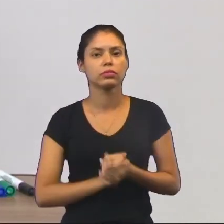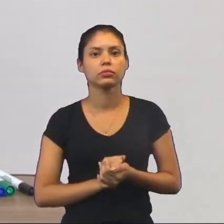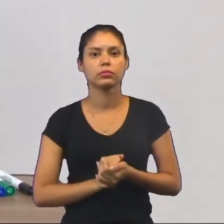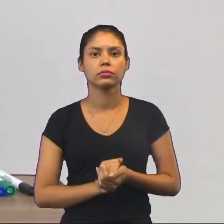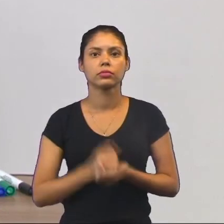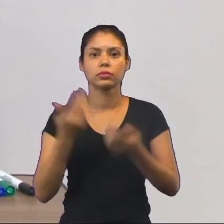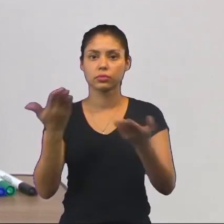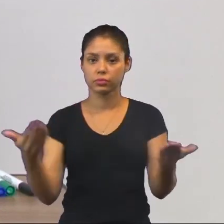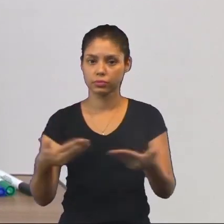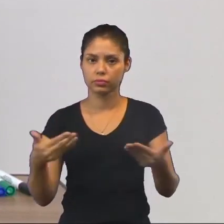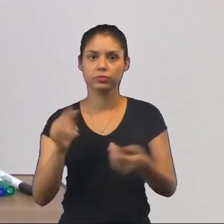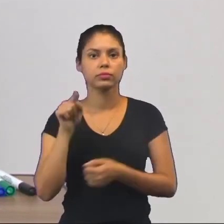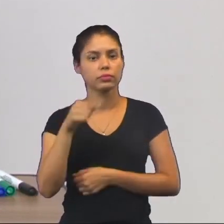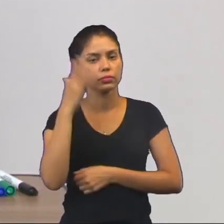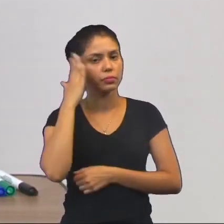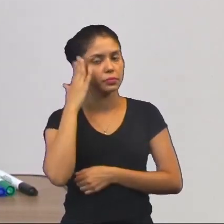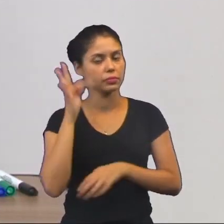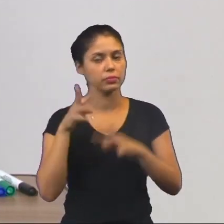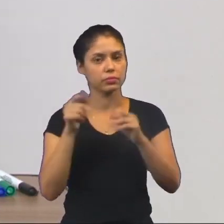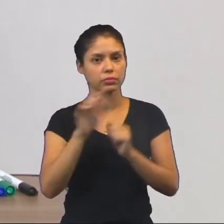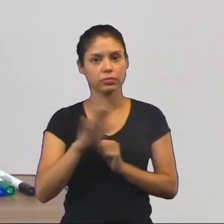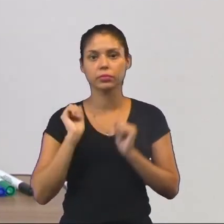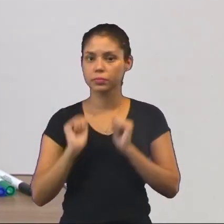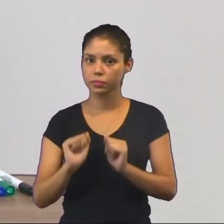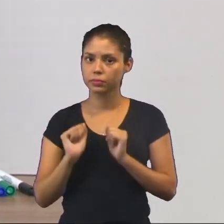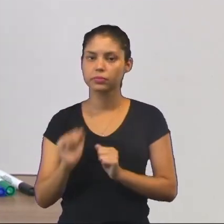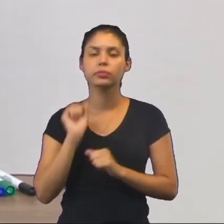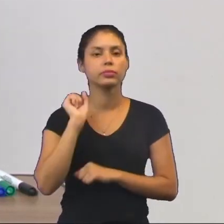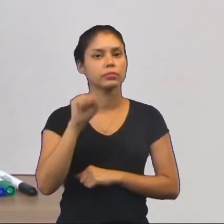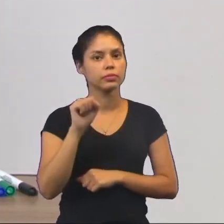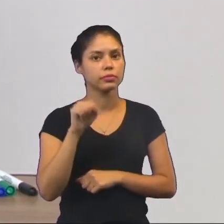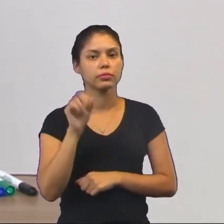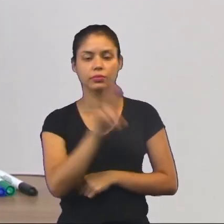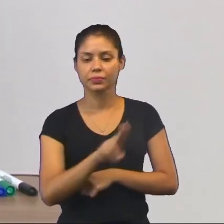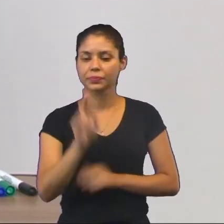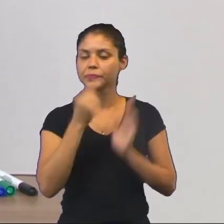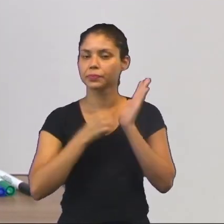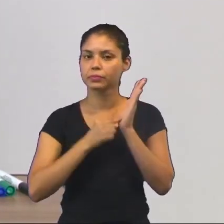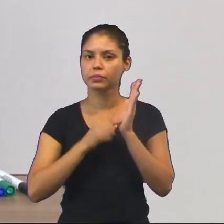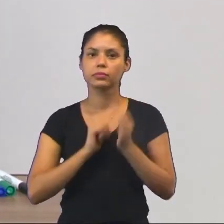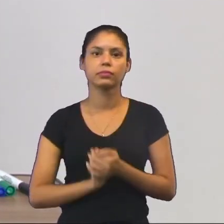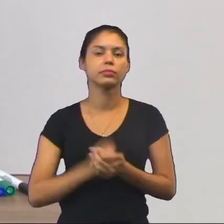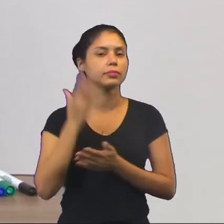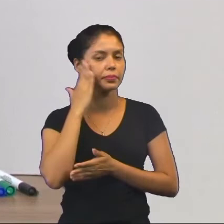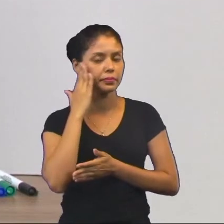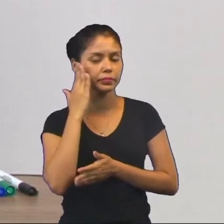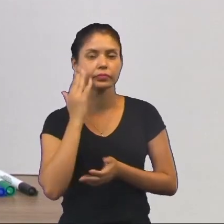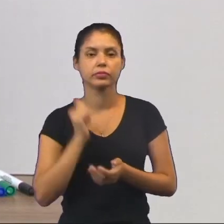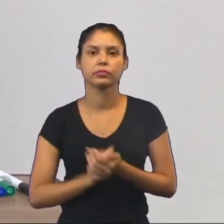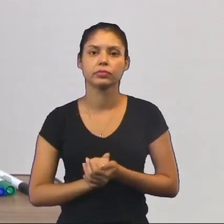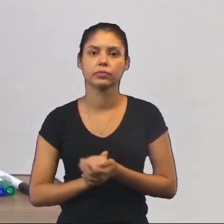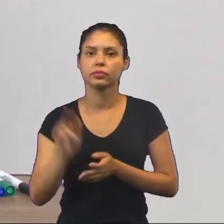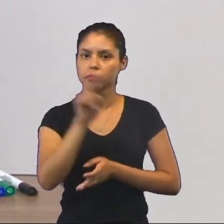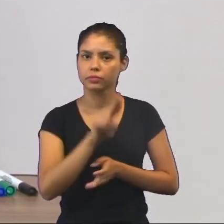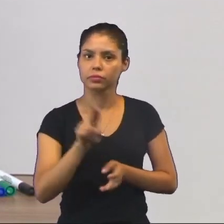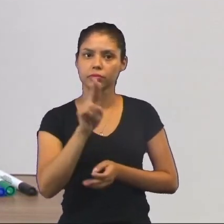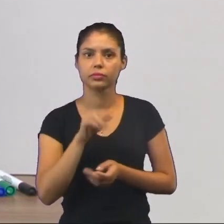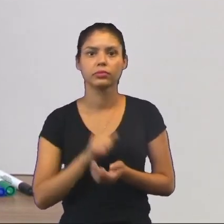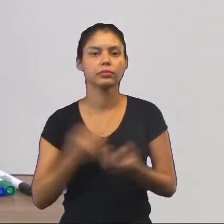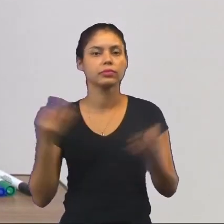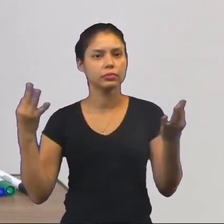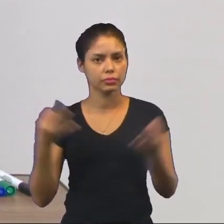fim e eu quero que você tenha compreendido que você pode sim fazer o uso das pontuações e entender esse uso de